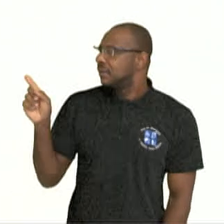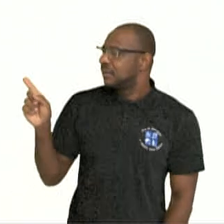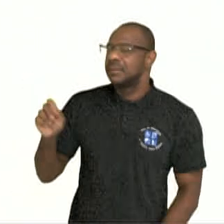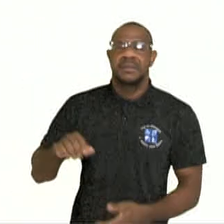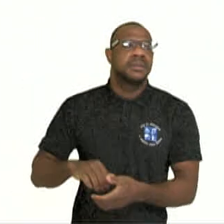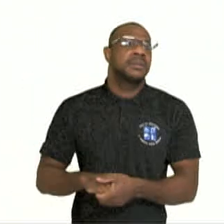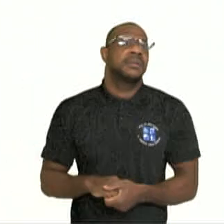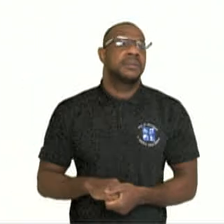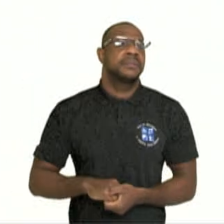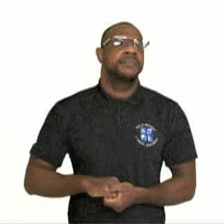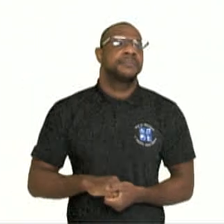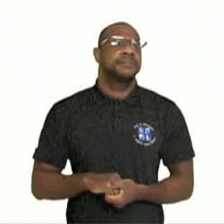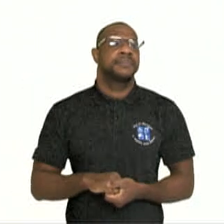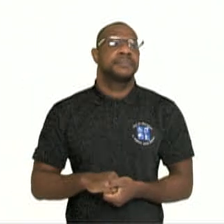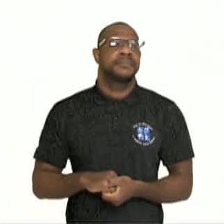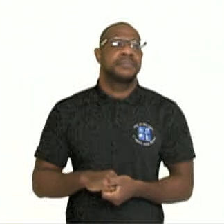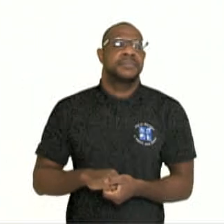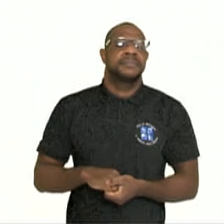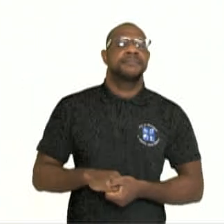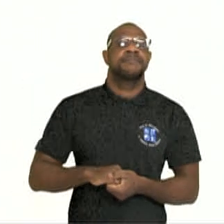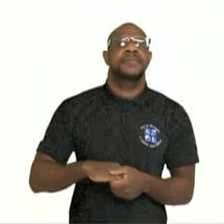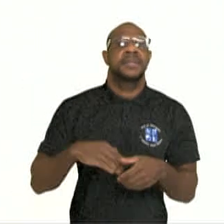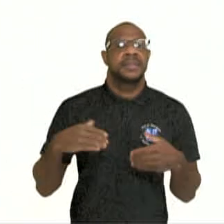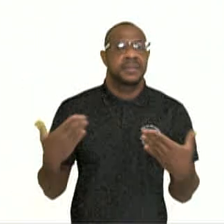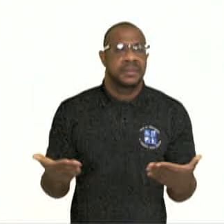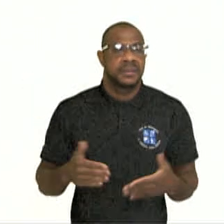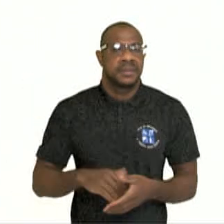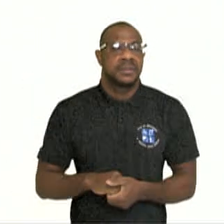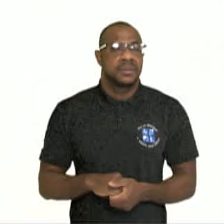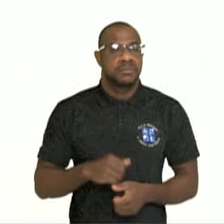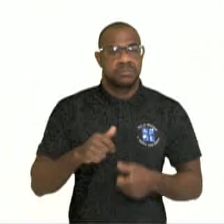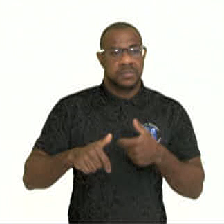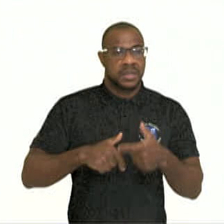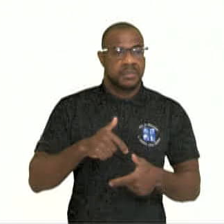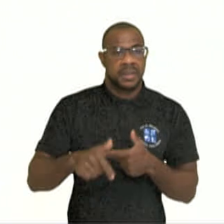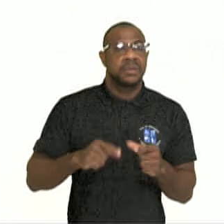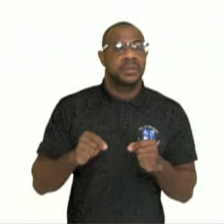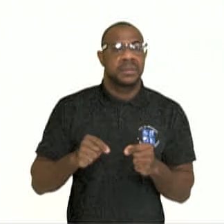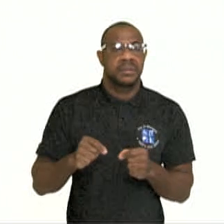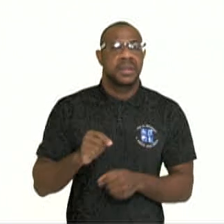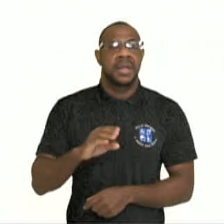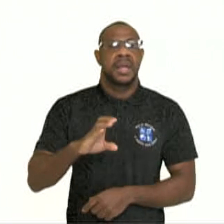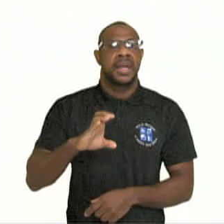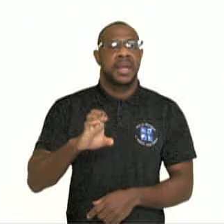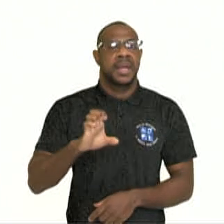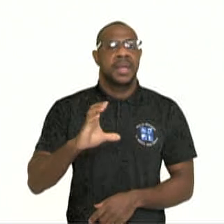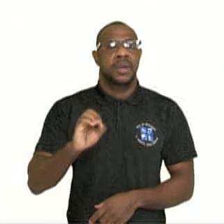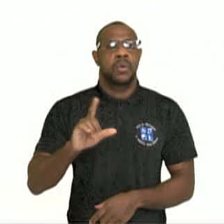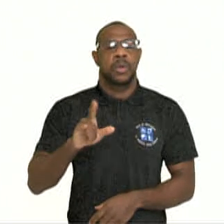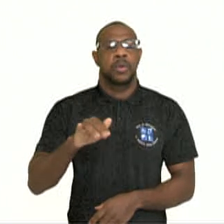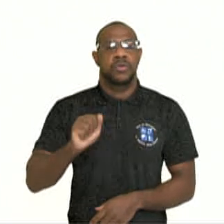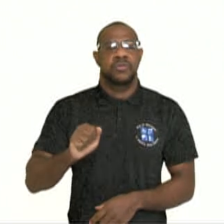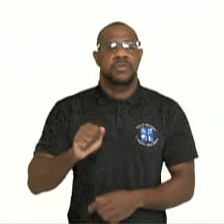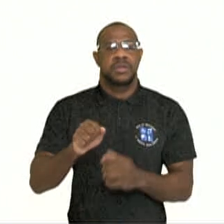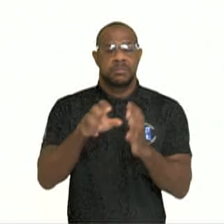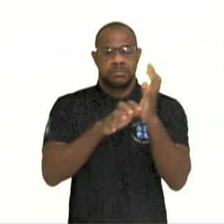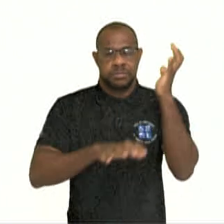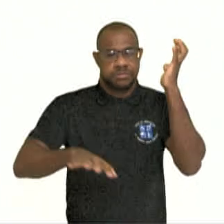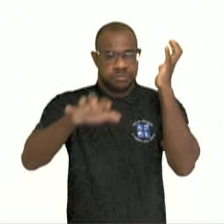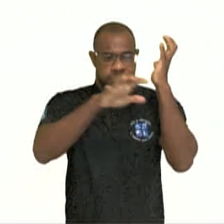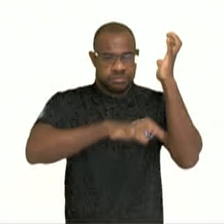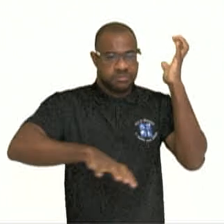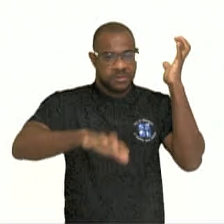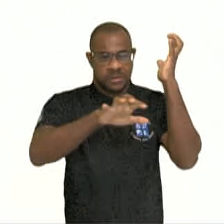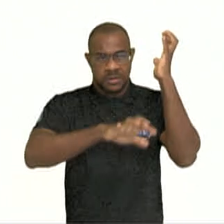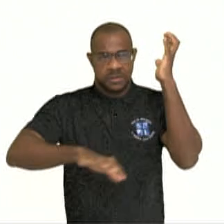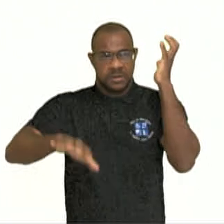coisas científicas, né, para as crianças. Uma de suas obras é o livro Ecologia em Quadrinhos, volume 2, do qual este